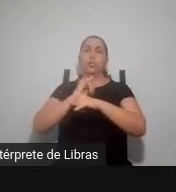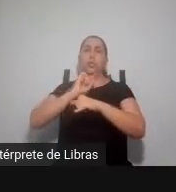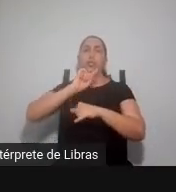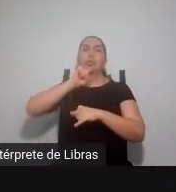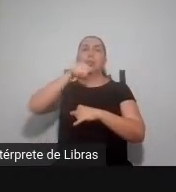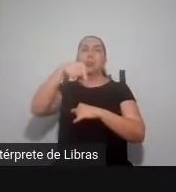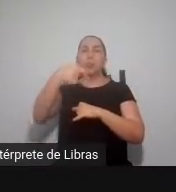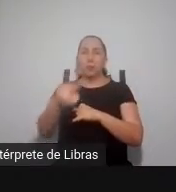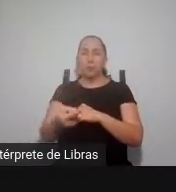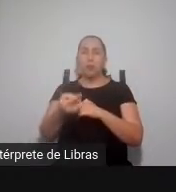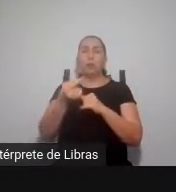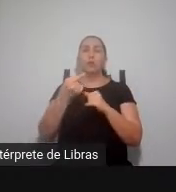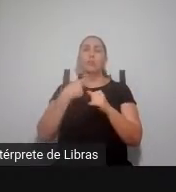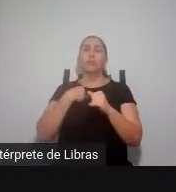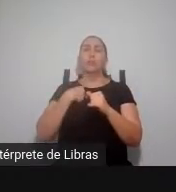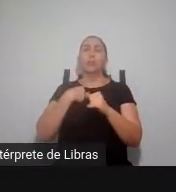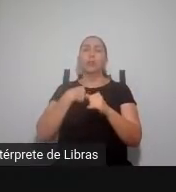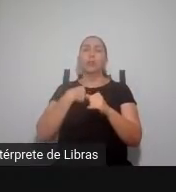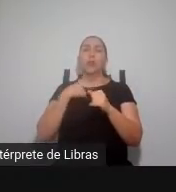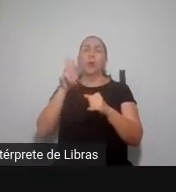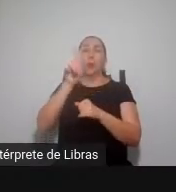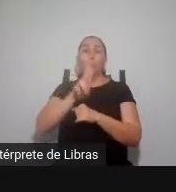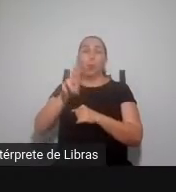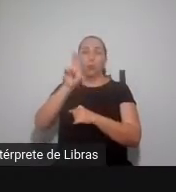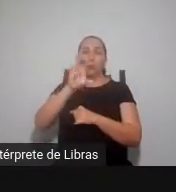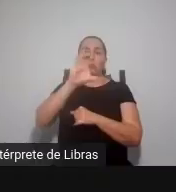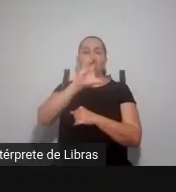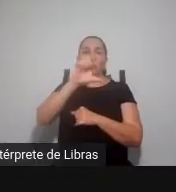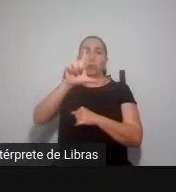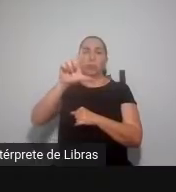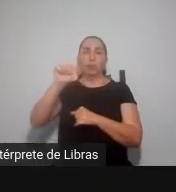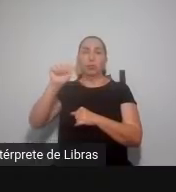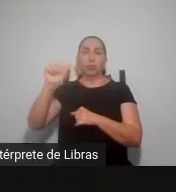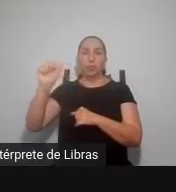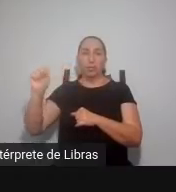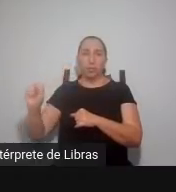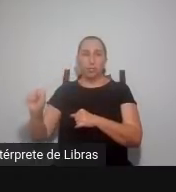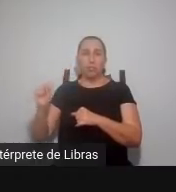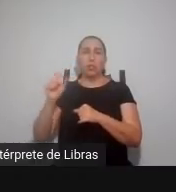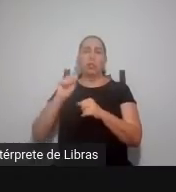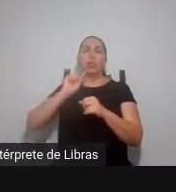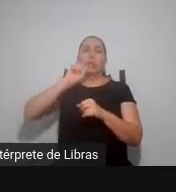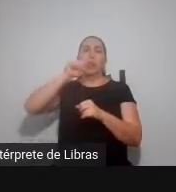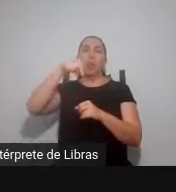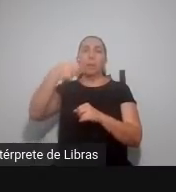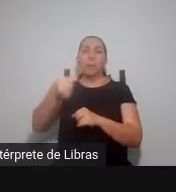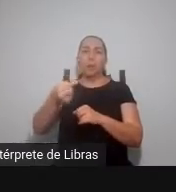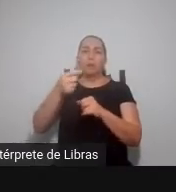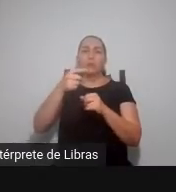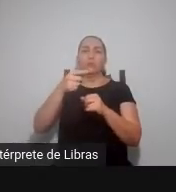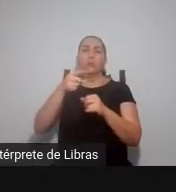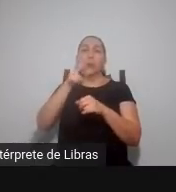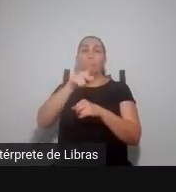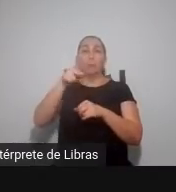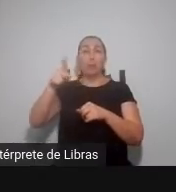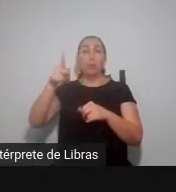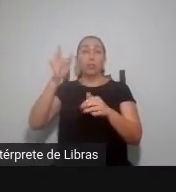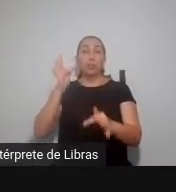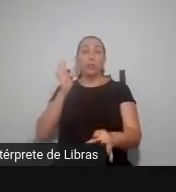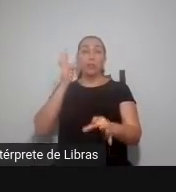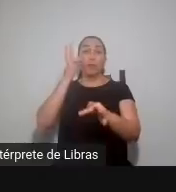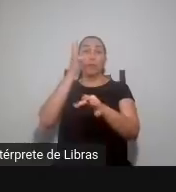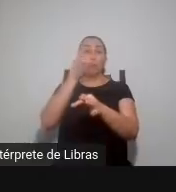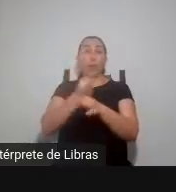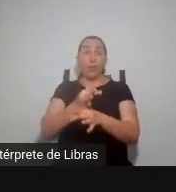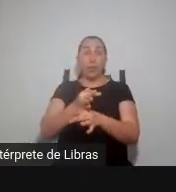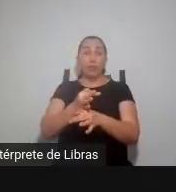Classroom, que também é uma plataforma, se eu não me engano, gratuita. Enfim, as professoras voltaram de férias, no dia 1º de